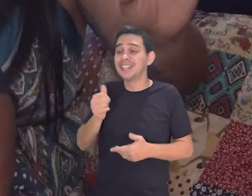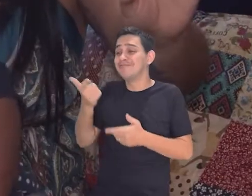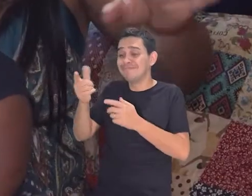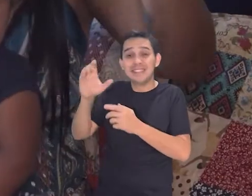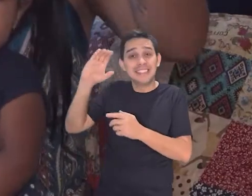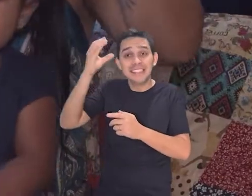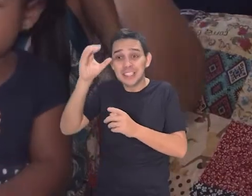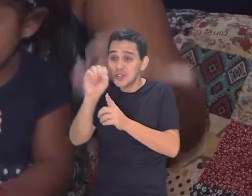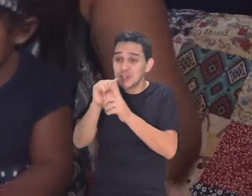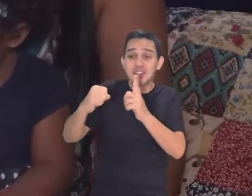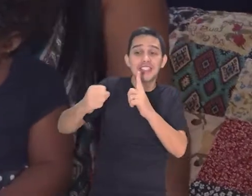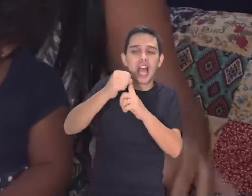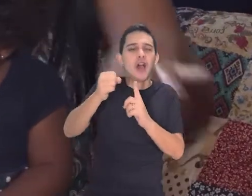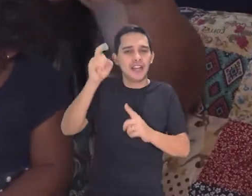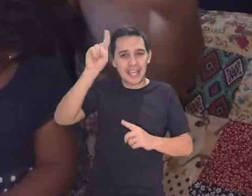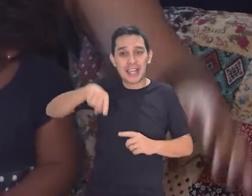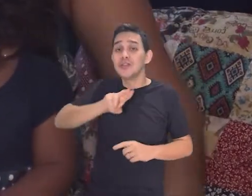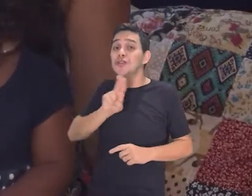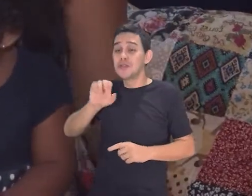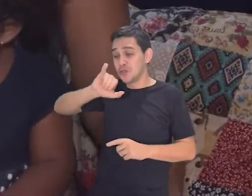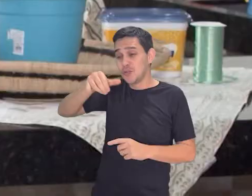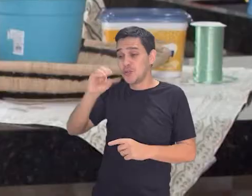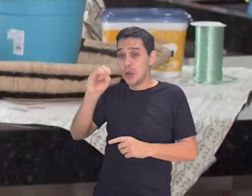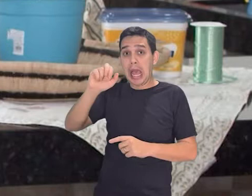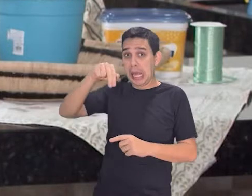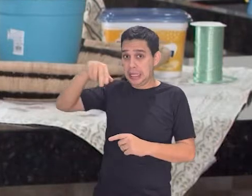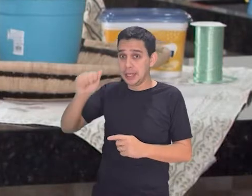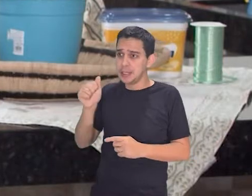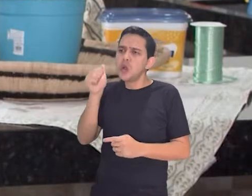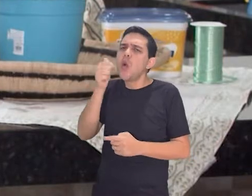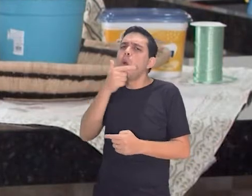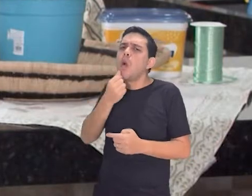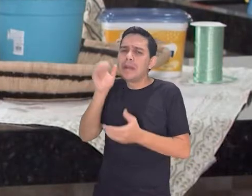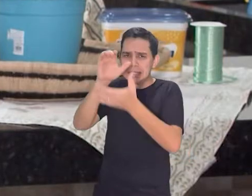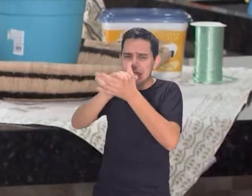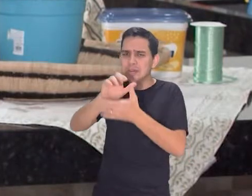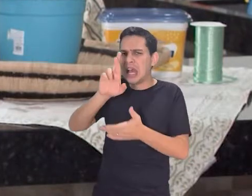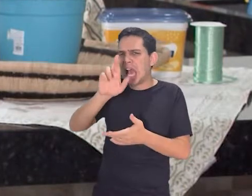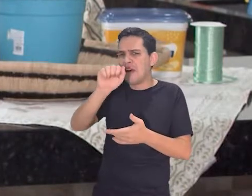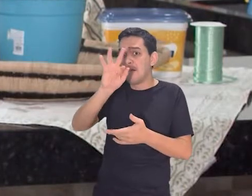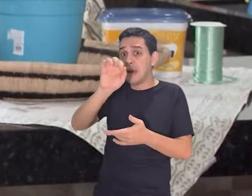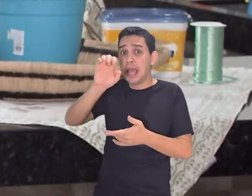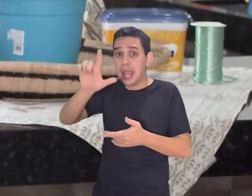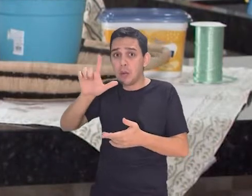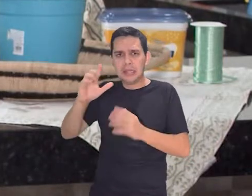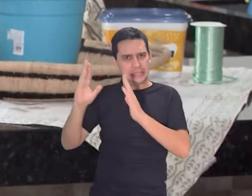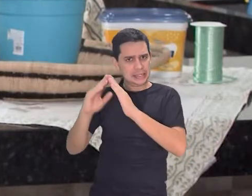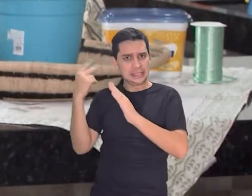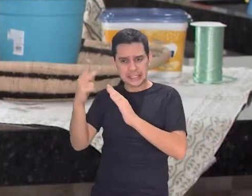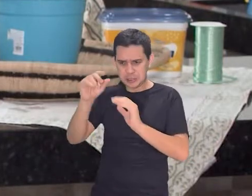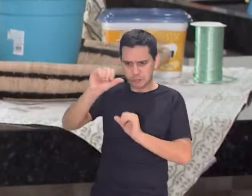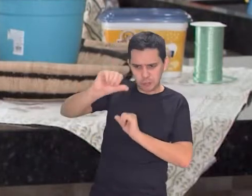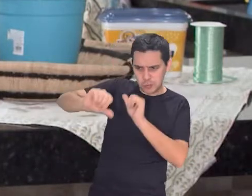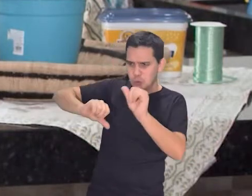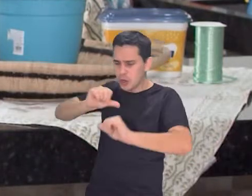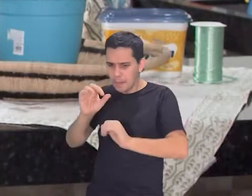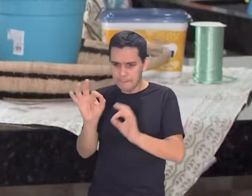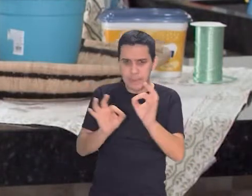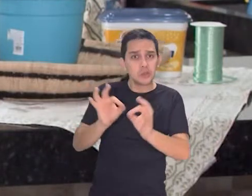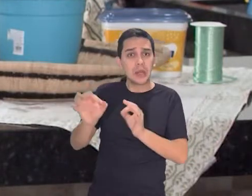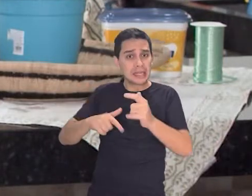pequena Naomi. Joana e o marido Rafael transformaram a cozinha de casa em local de trabalho desde abril